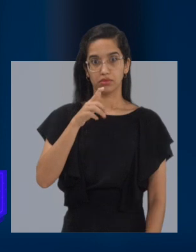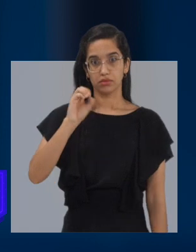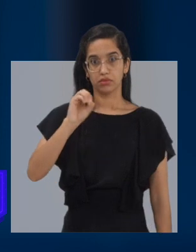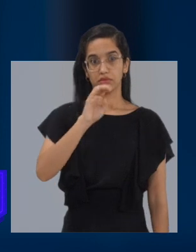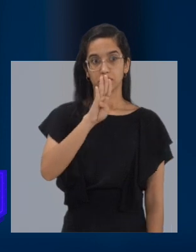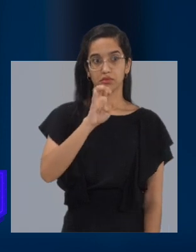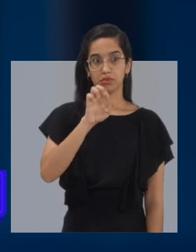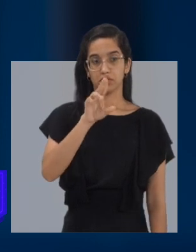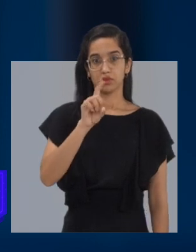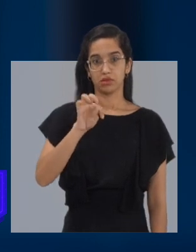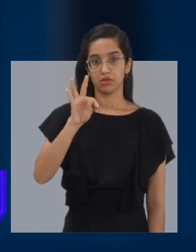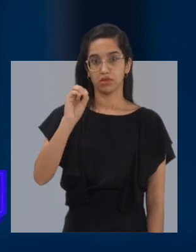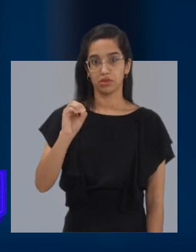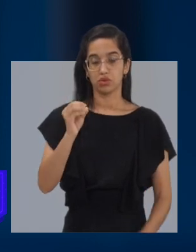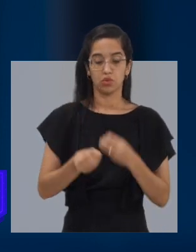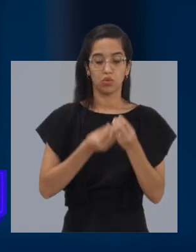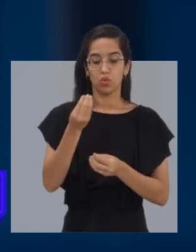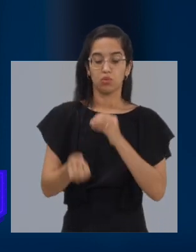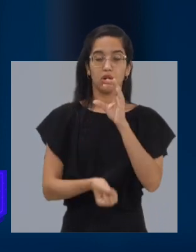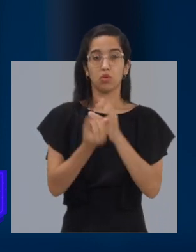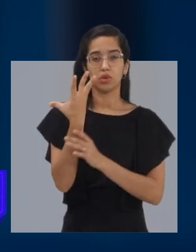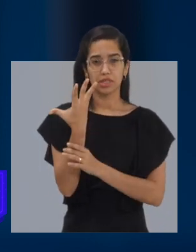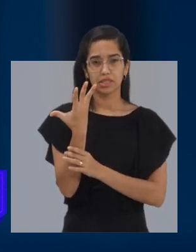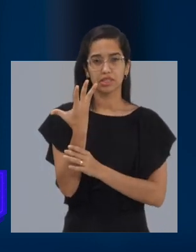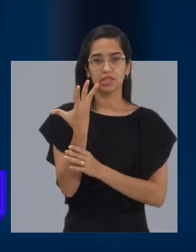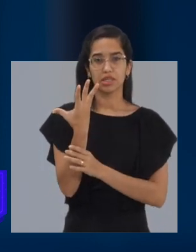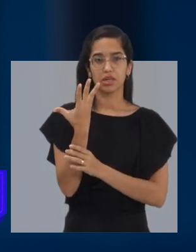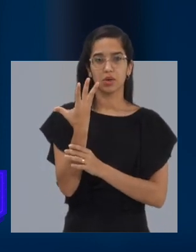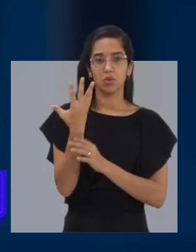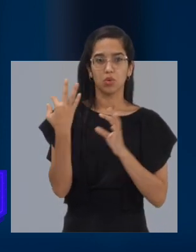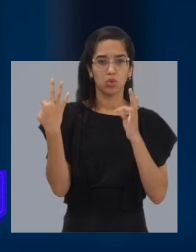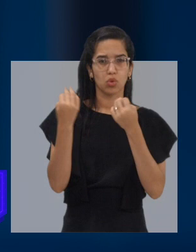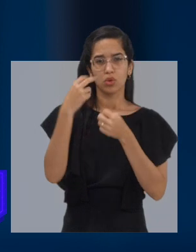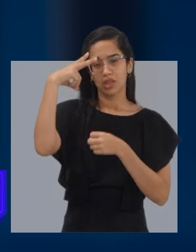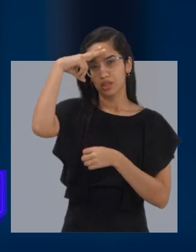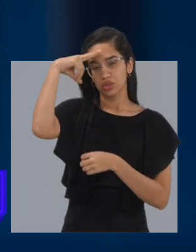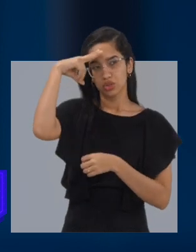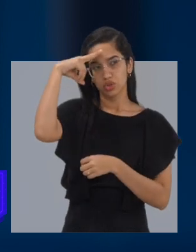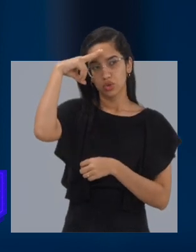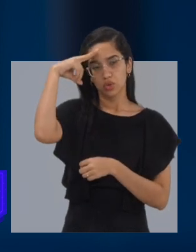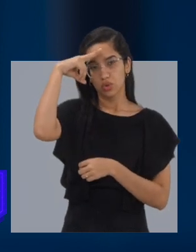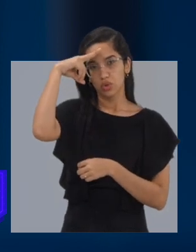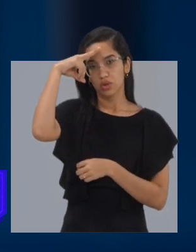naquela igreja e toda a história dentro de um contexto em que ela aconteceu. Então